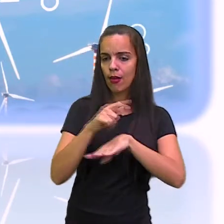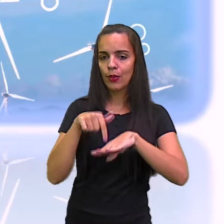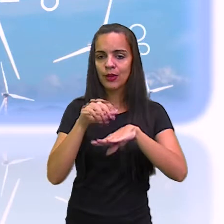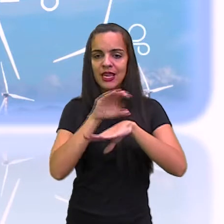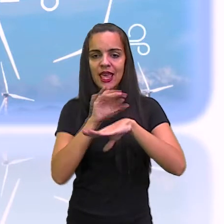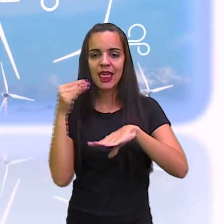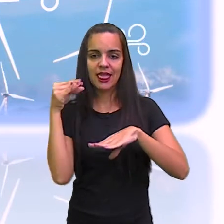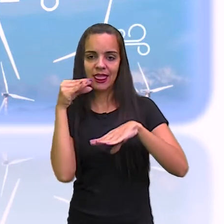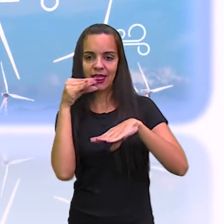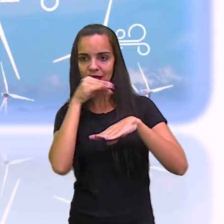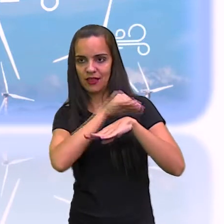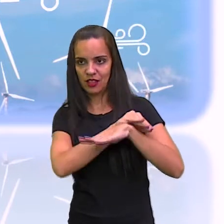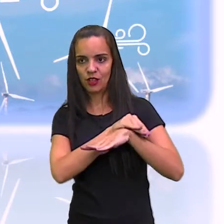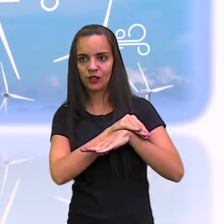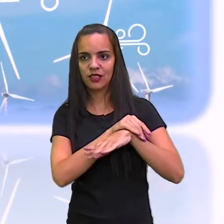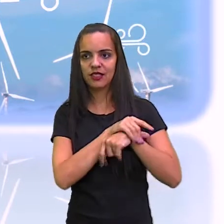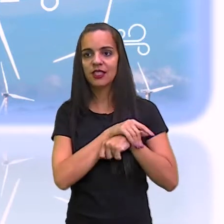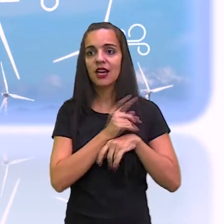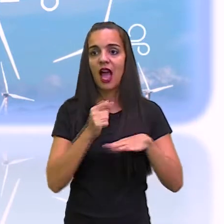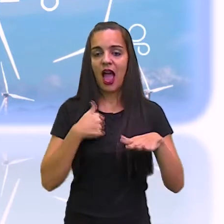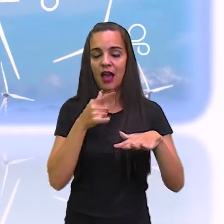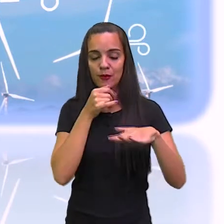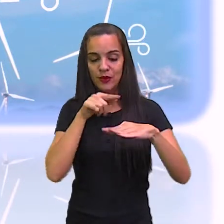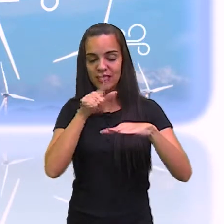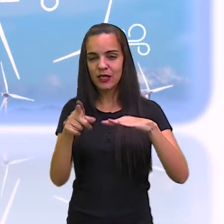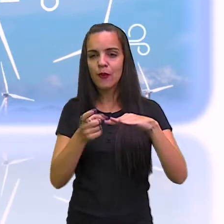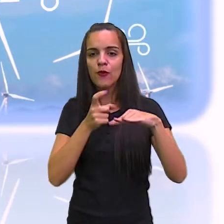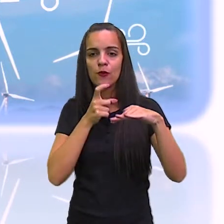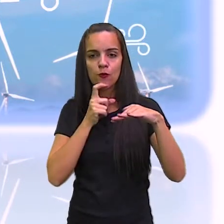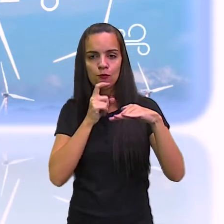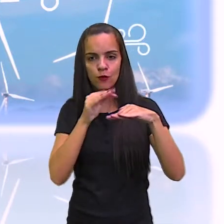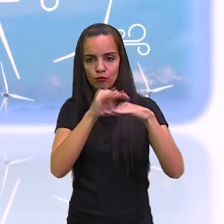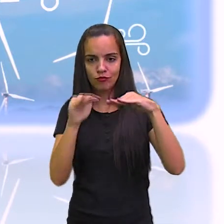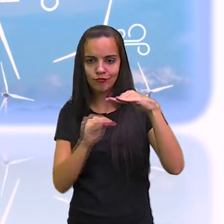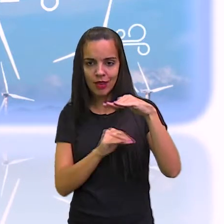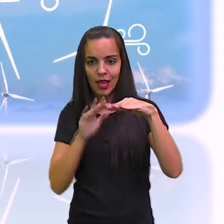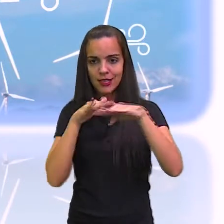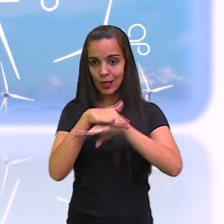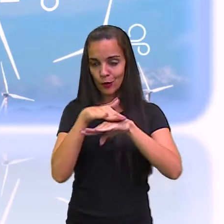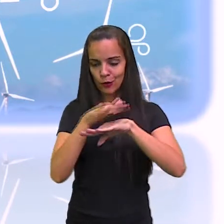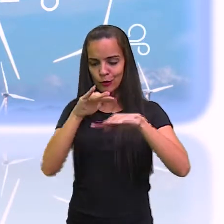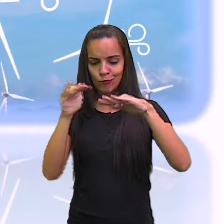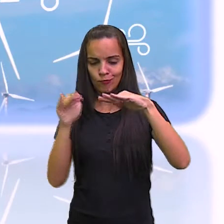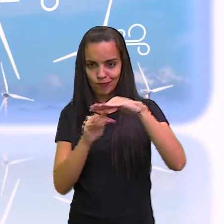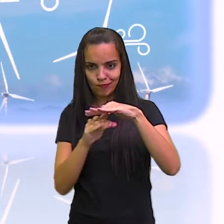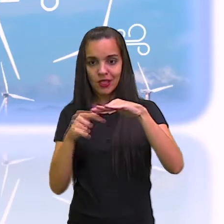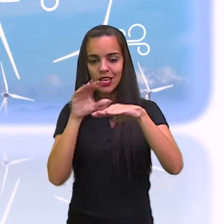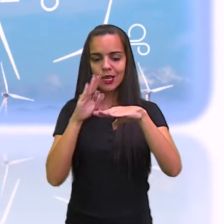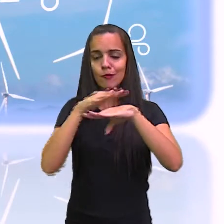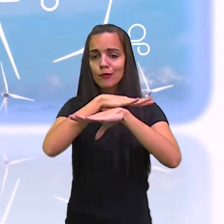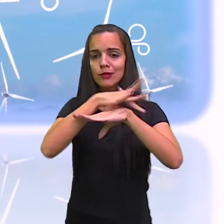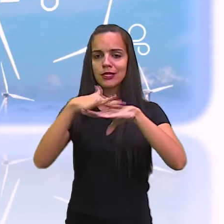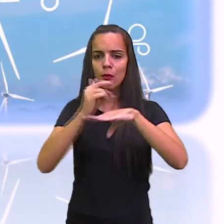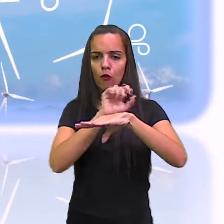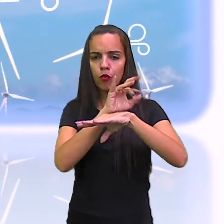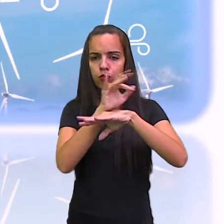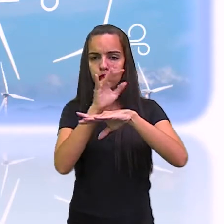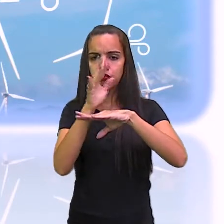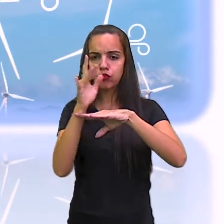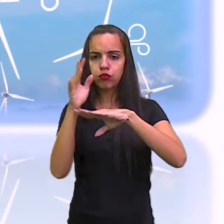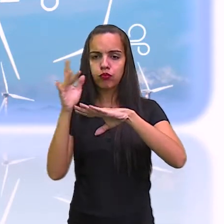mais leve, por isso sobe. À noite, o ar sobe, a água é mais quente e